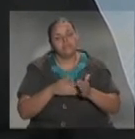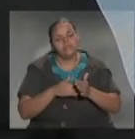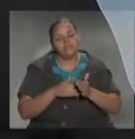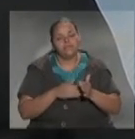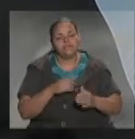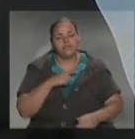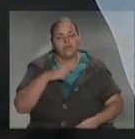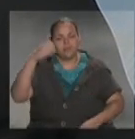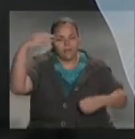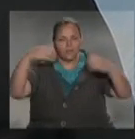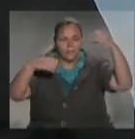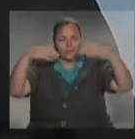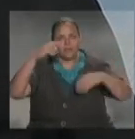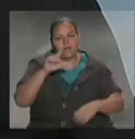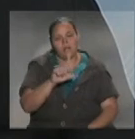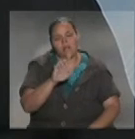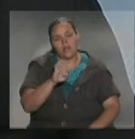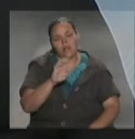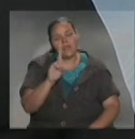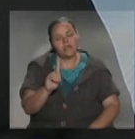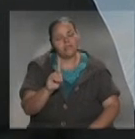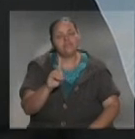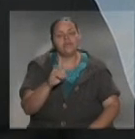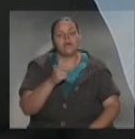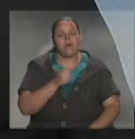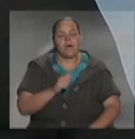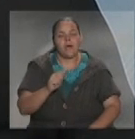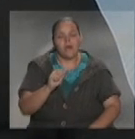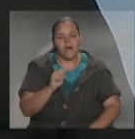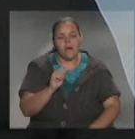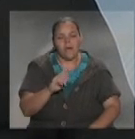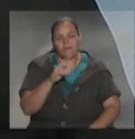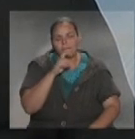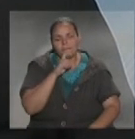LED, sistemas de ar-condicionado